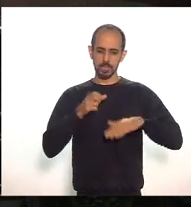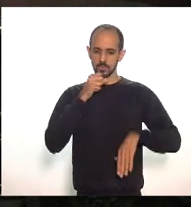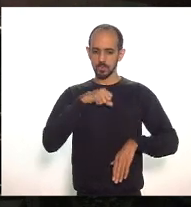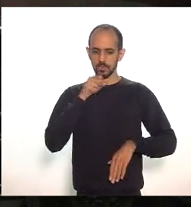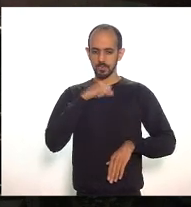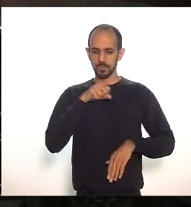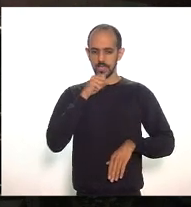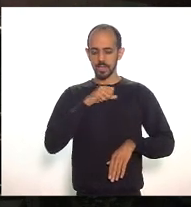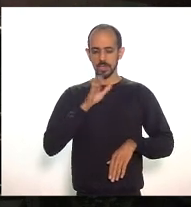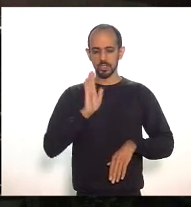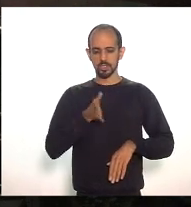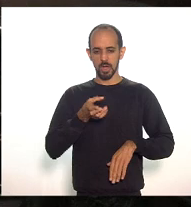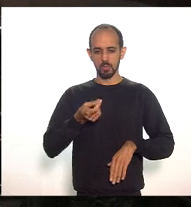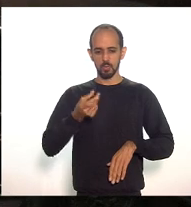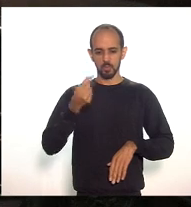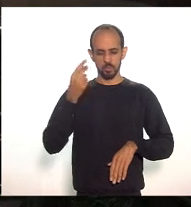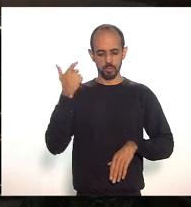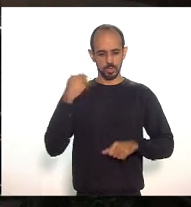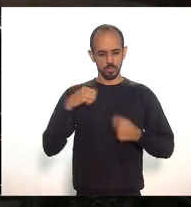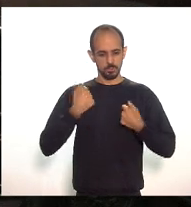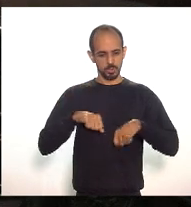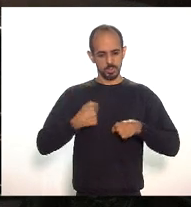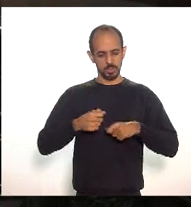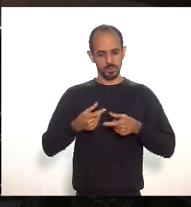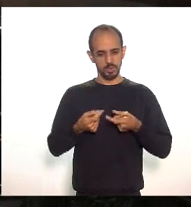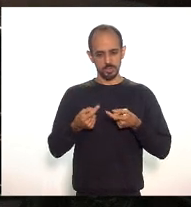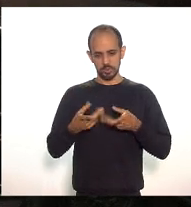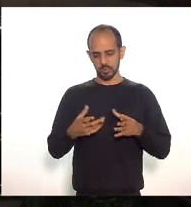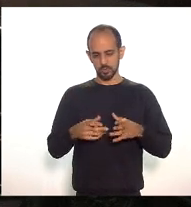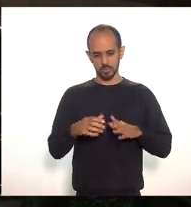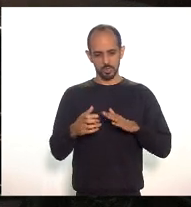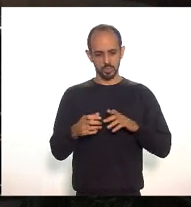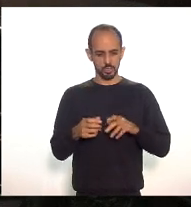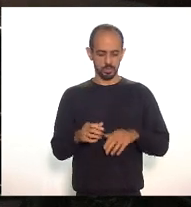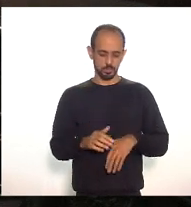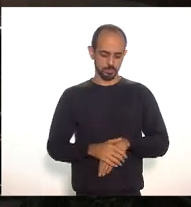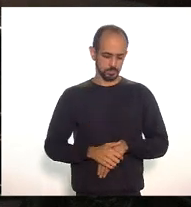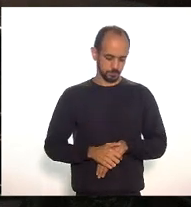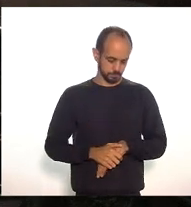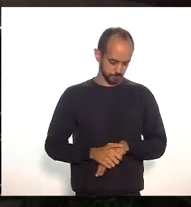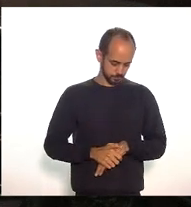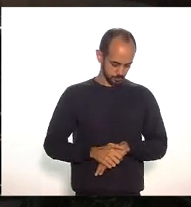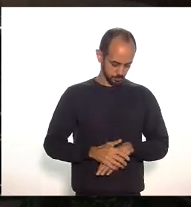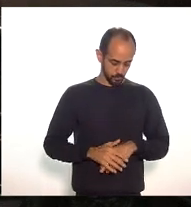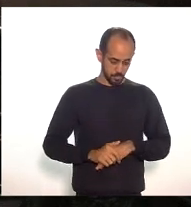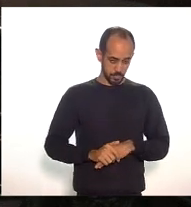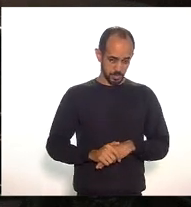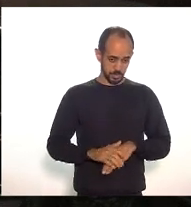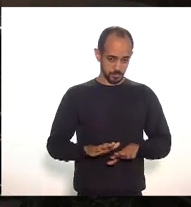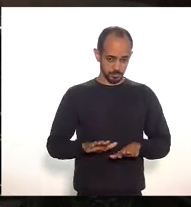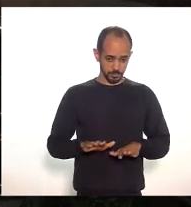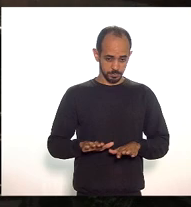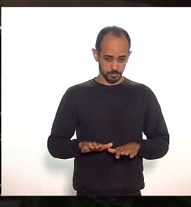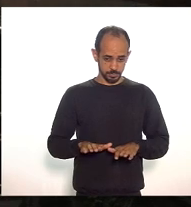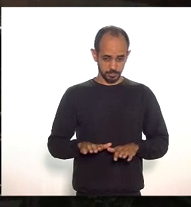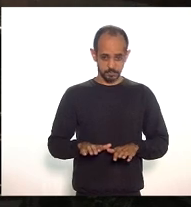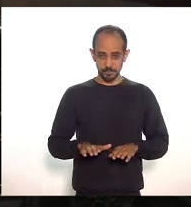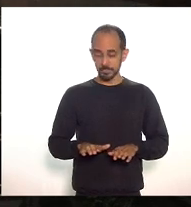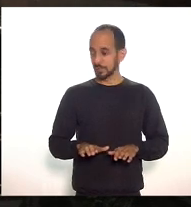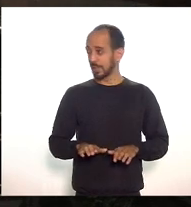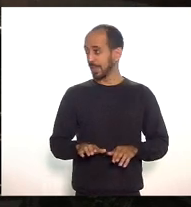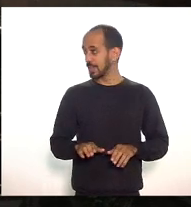que há muito tempo já deveria ter sido privatizado e vai ser